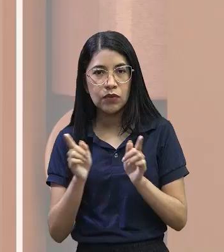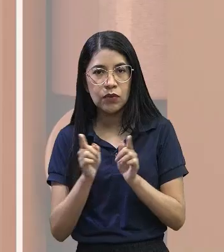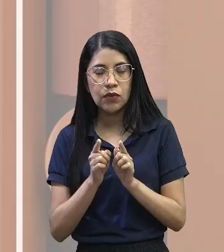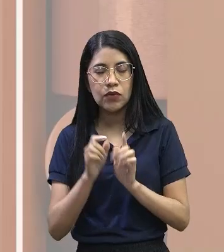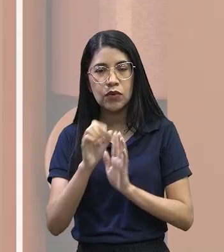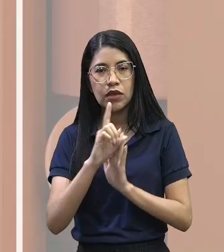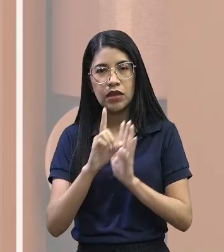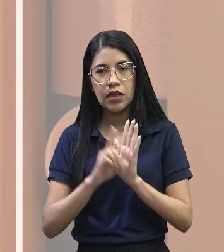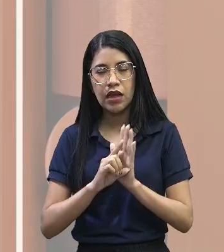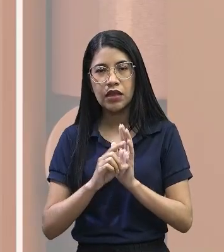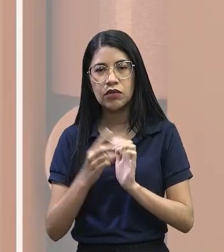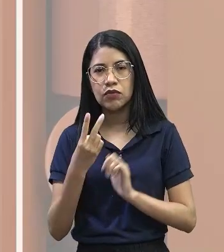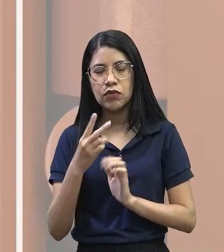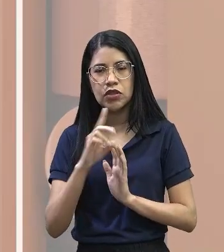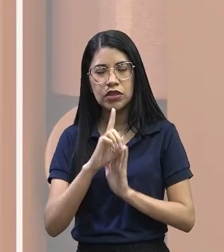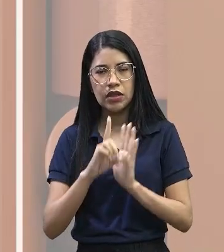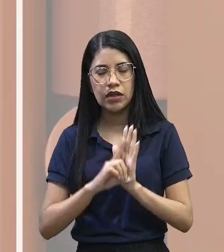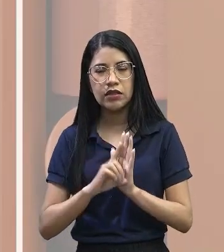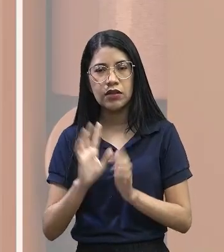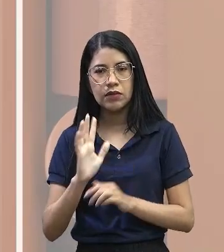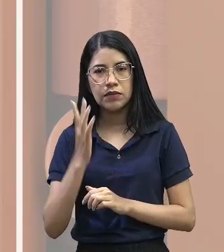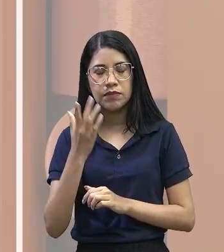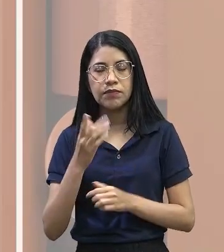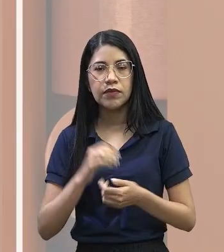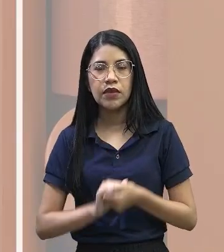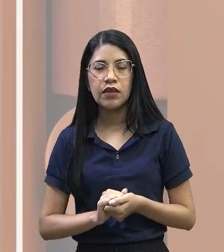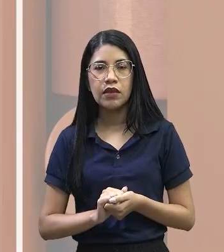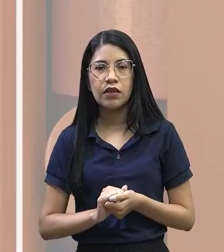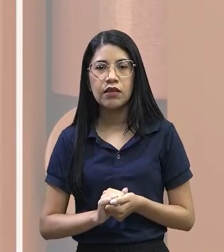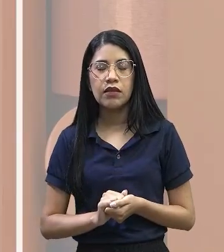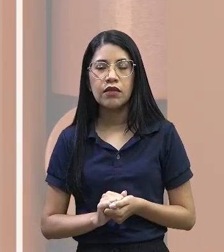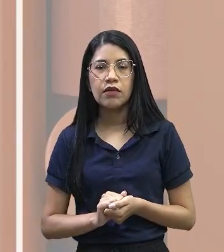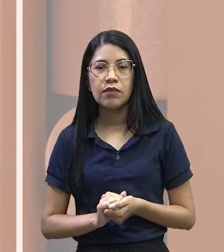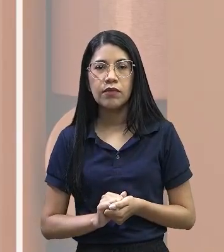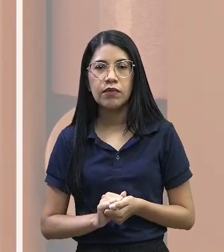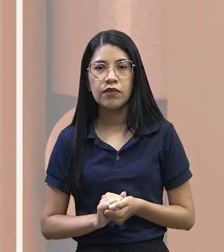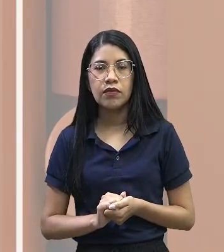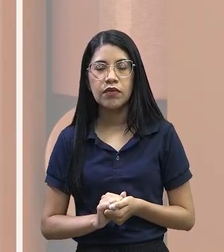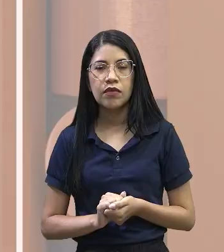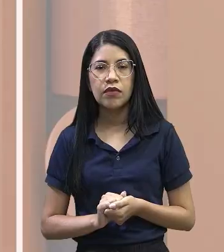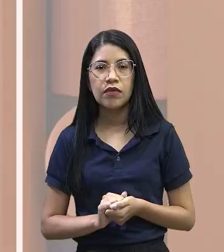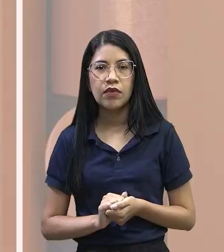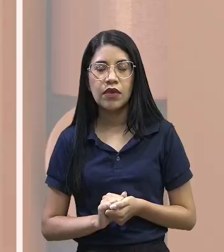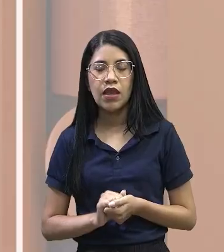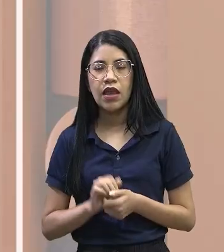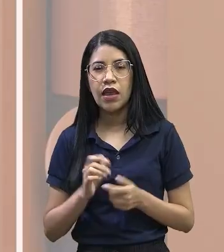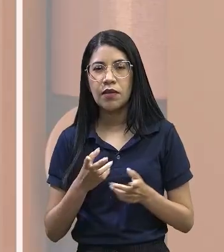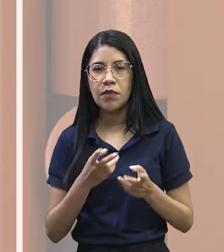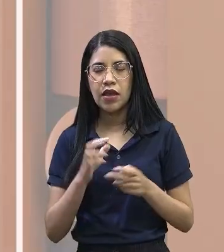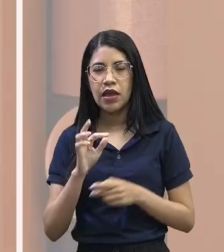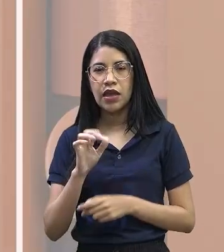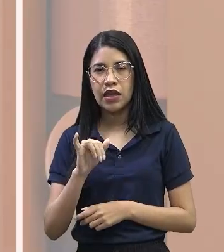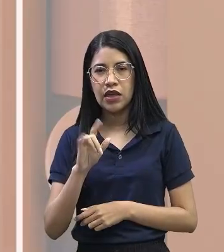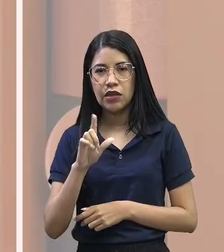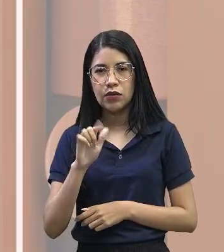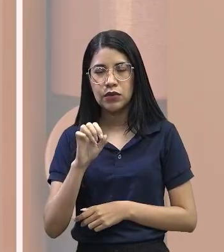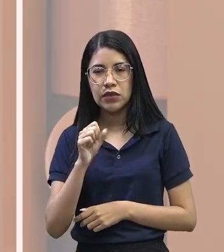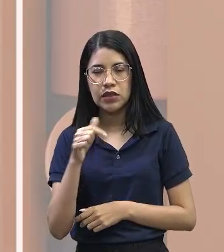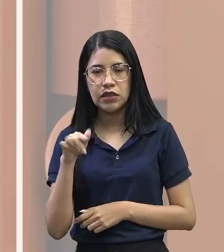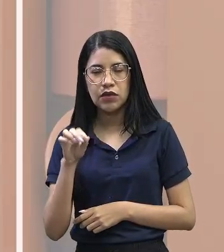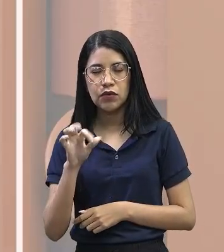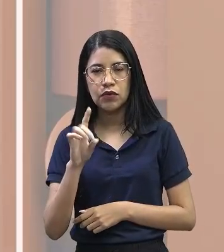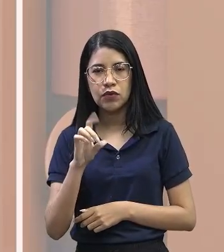décadas, pouco mais de 2 décadas, que foi o que a professora Guinéa Mascarenhas chama de ilusão do Fausto, um Fausto de riqueza